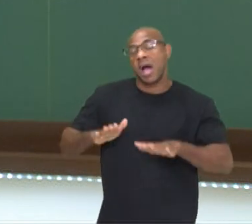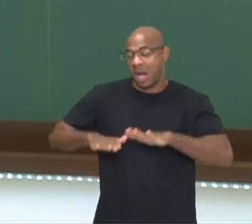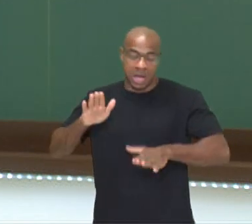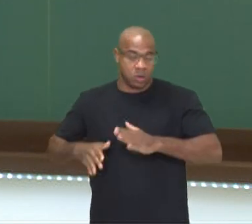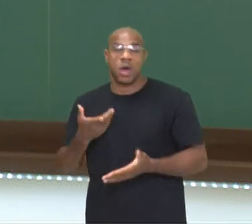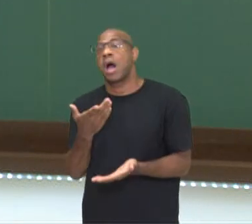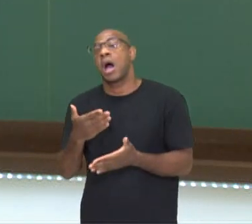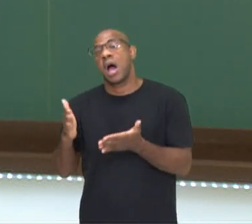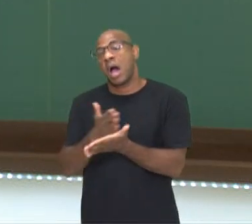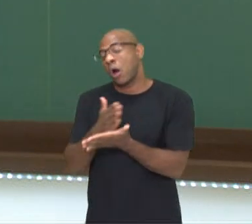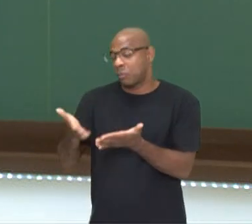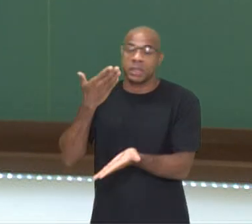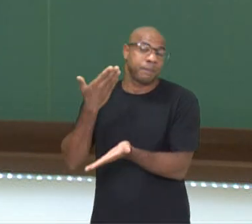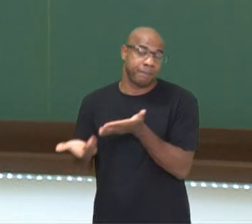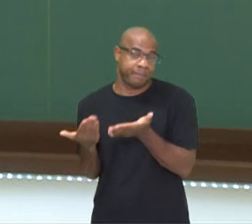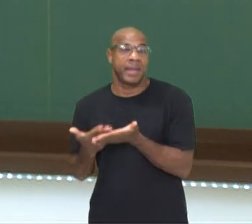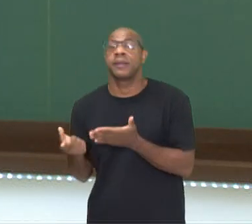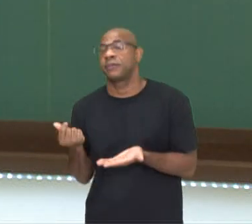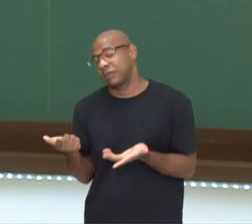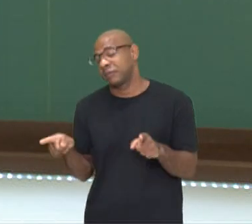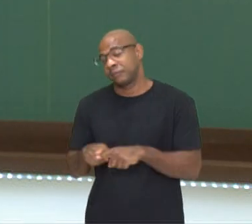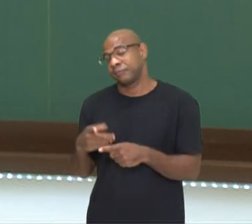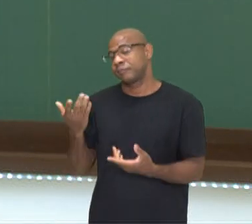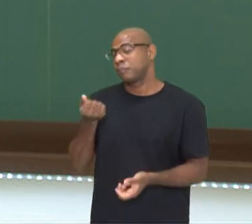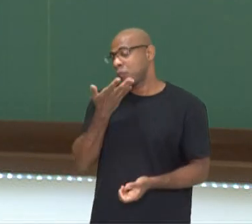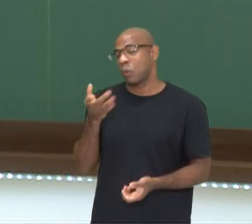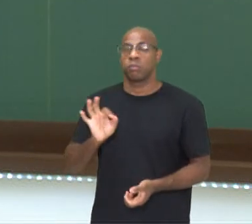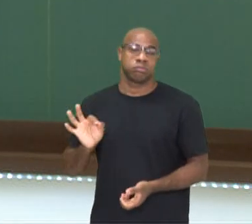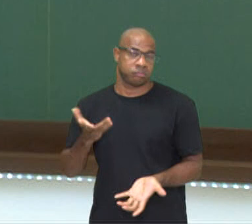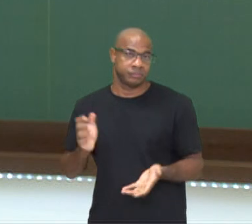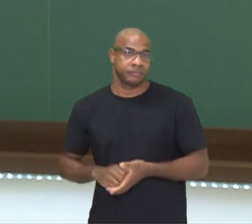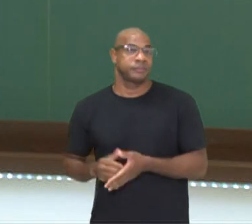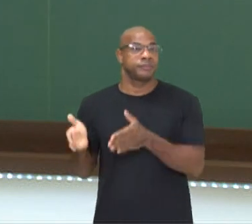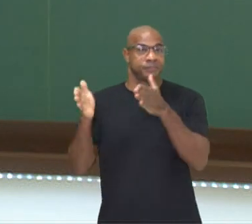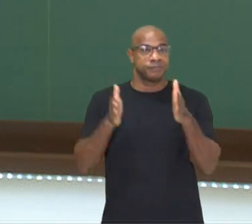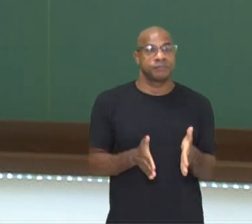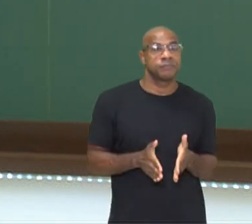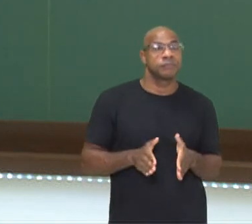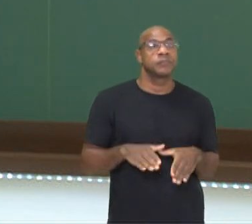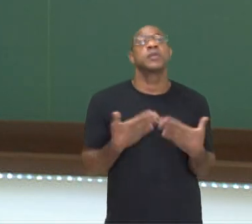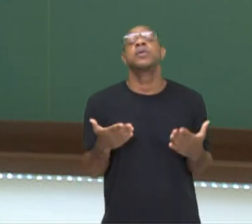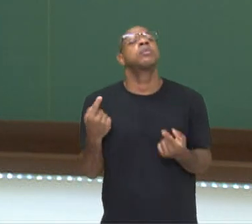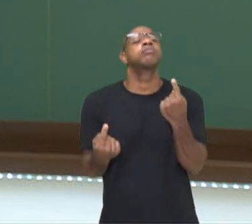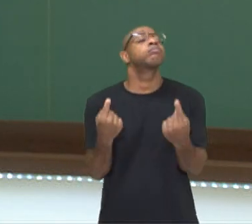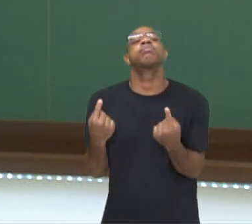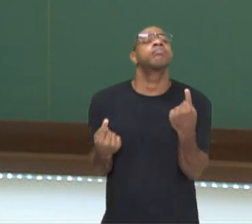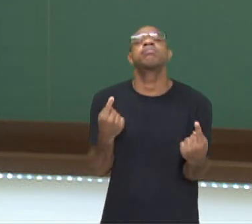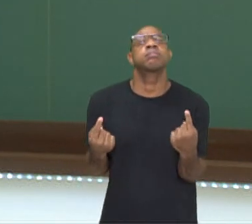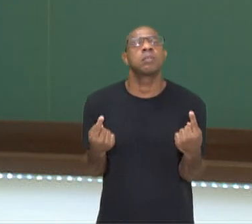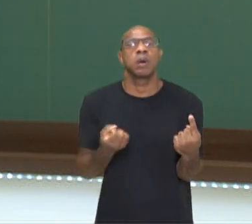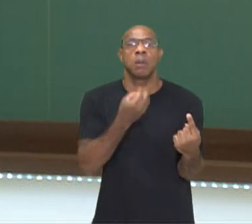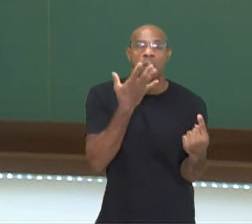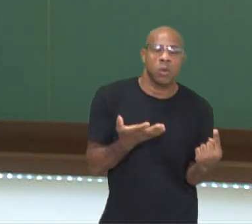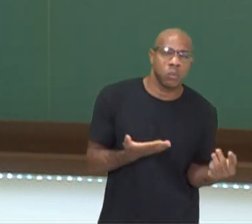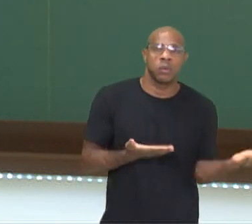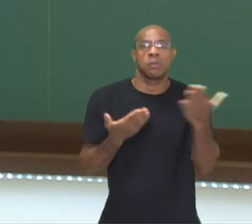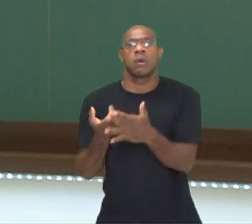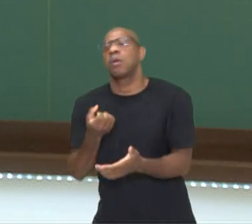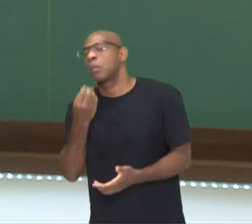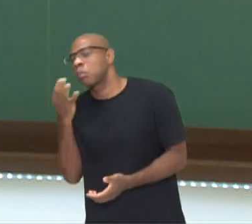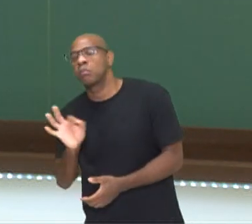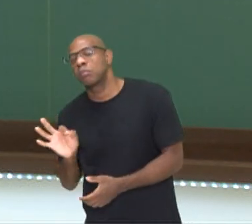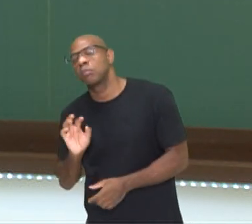do que as desvantagens e assim por diante. Como que você vai descobrir qual é qual? Como eu vou saber o que é mais